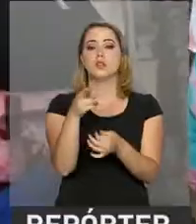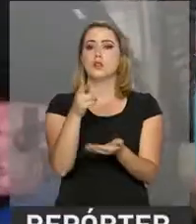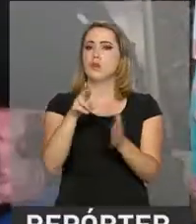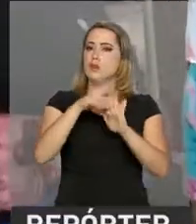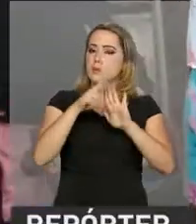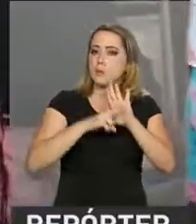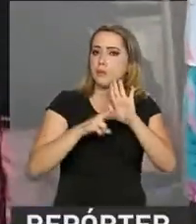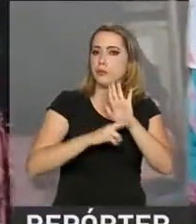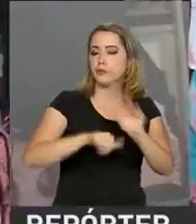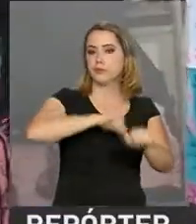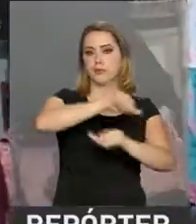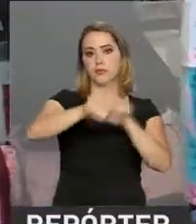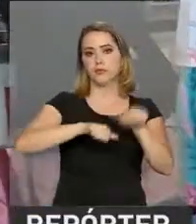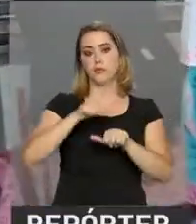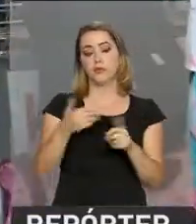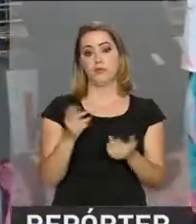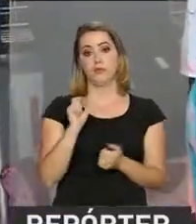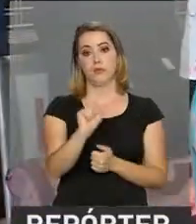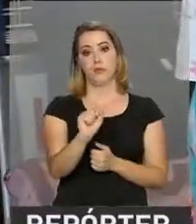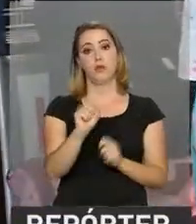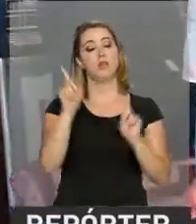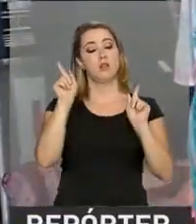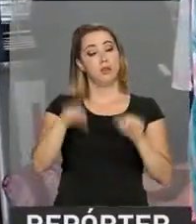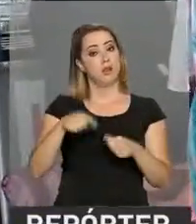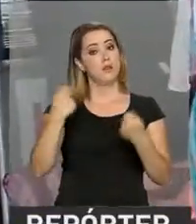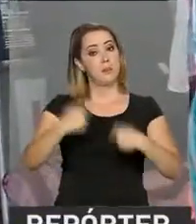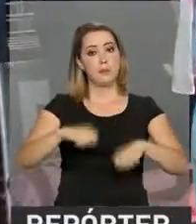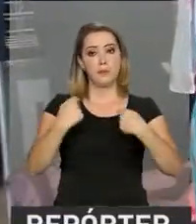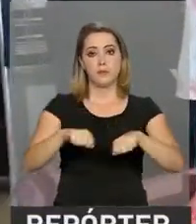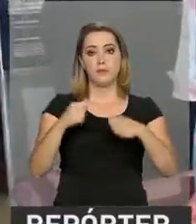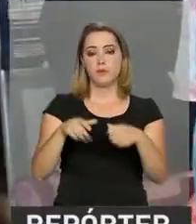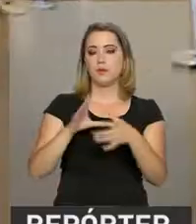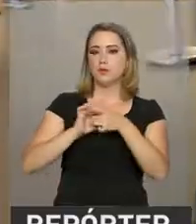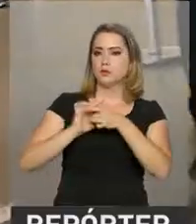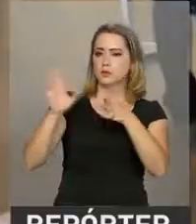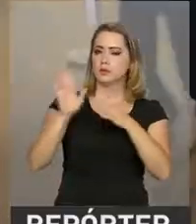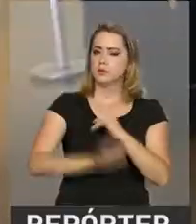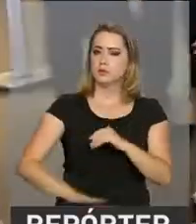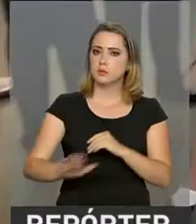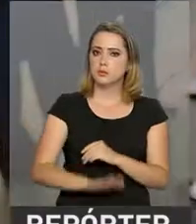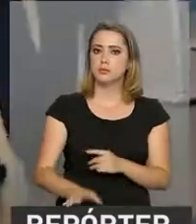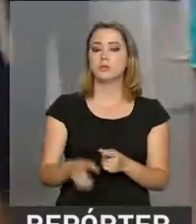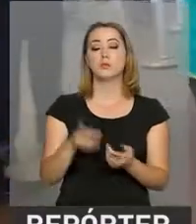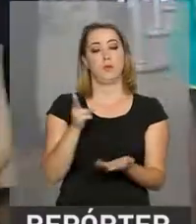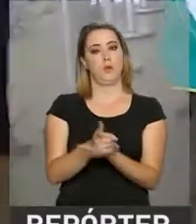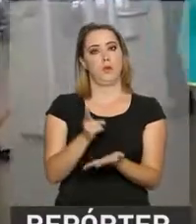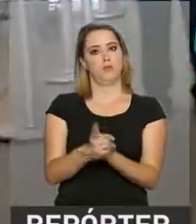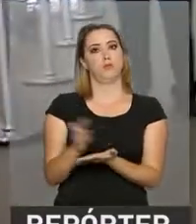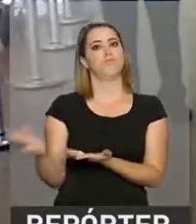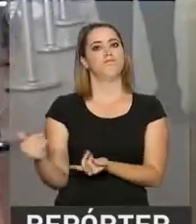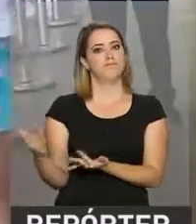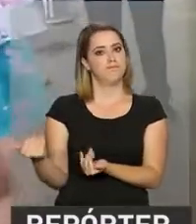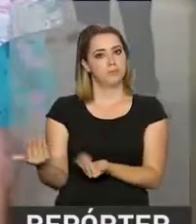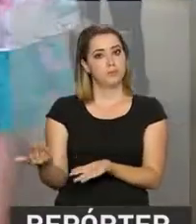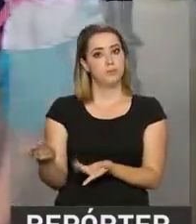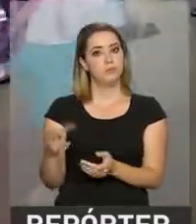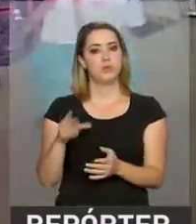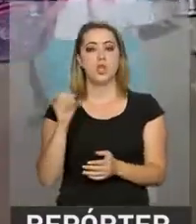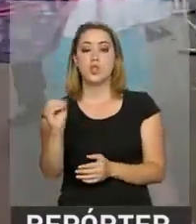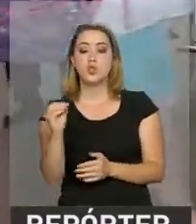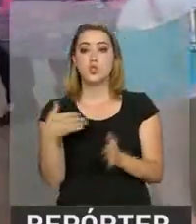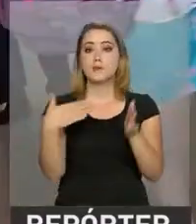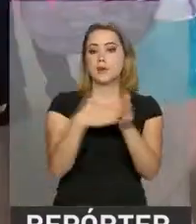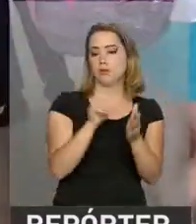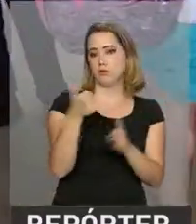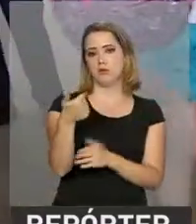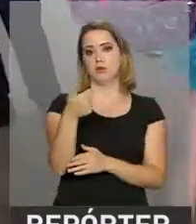muda. Então, é necessária autorização tanto para criança quanto adolescente, ou seja, de 0